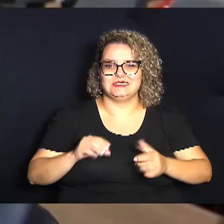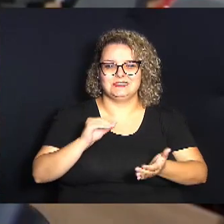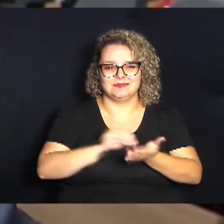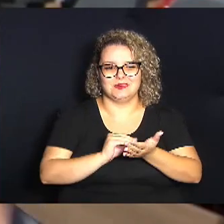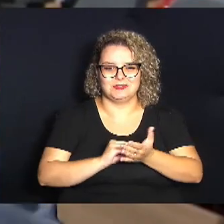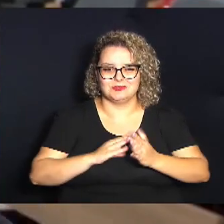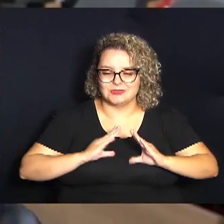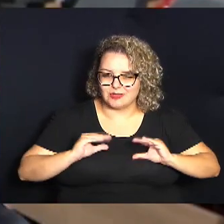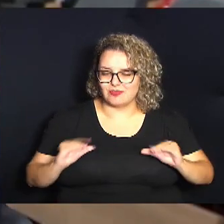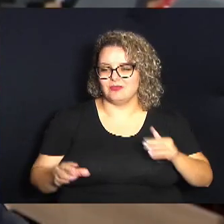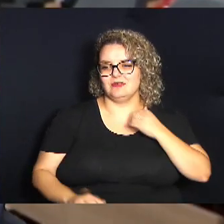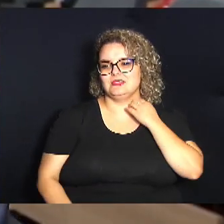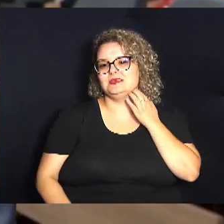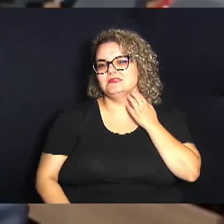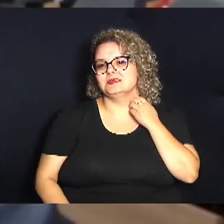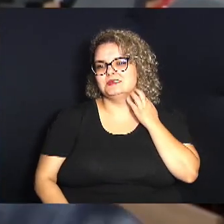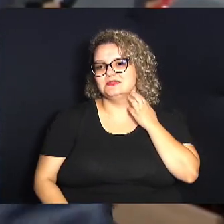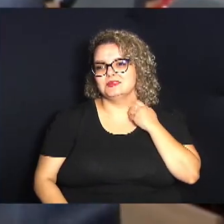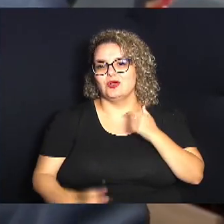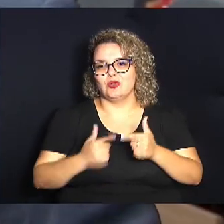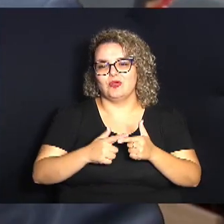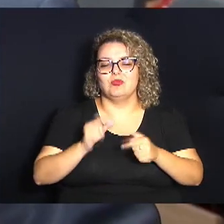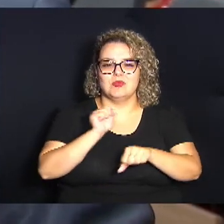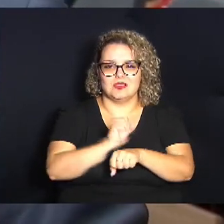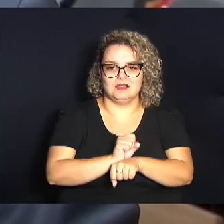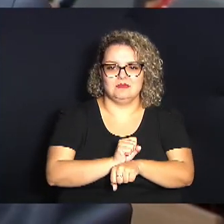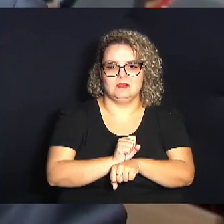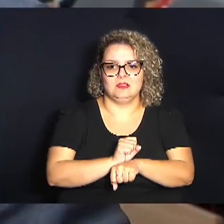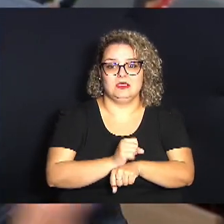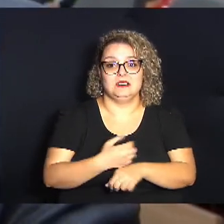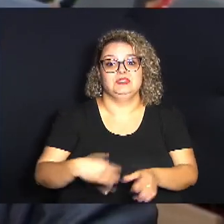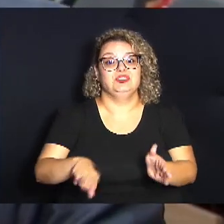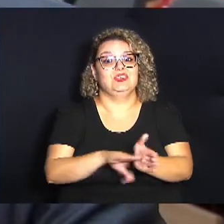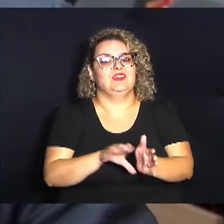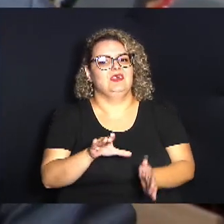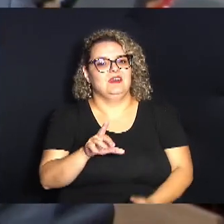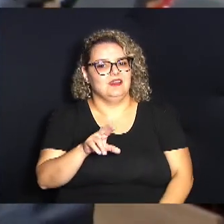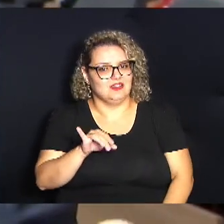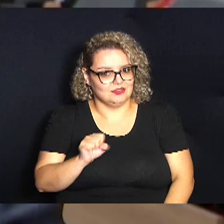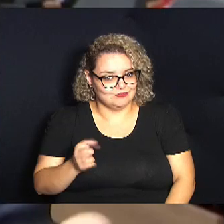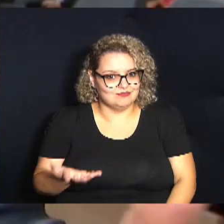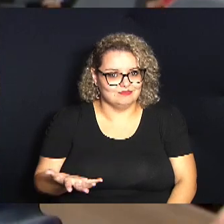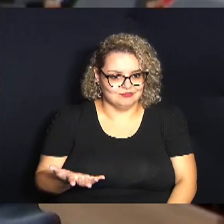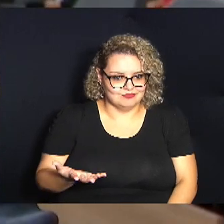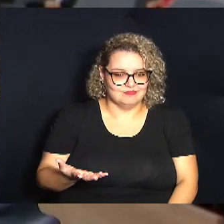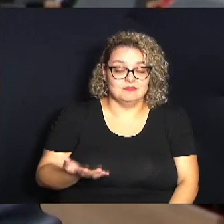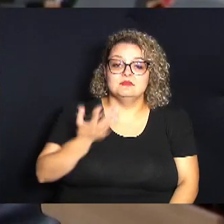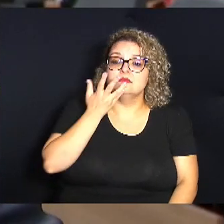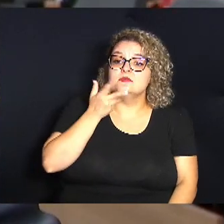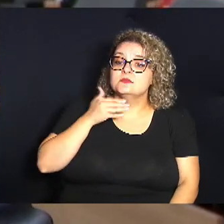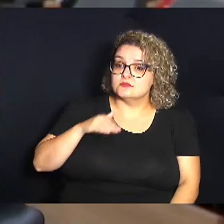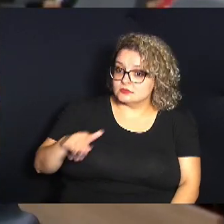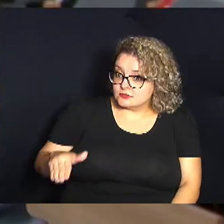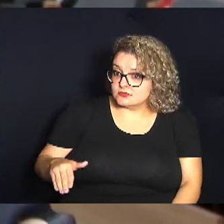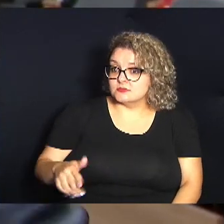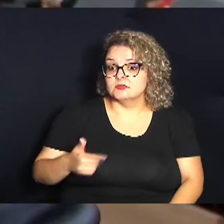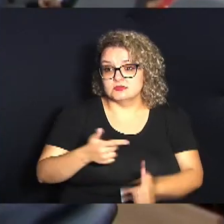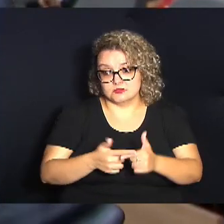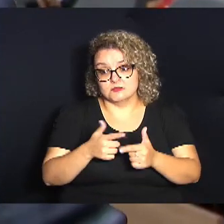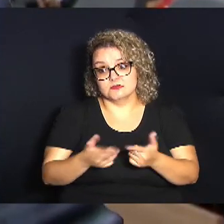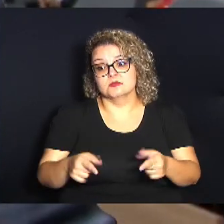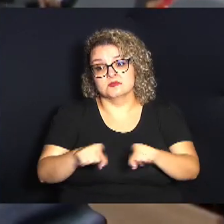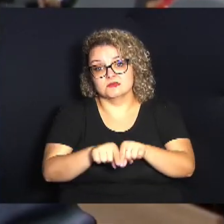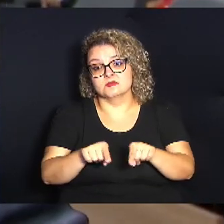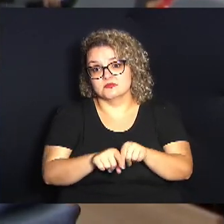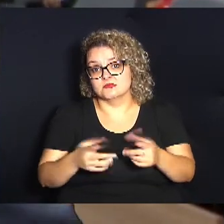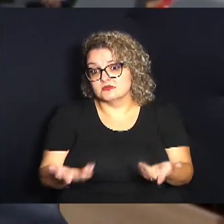Porque o problema de esperar é se vir a crise, tanto numa criança com esse problema, como quem